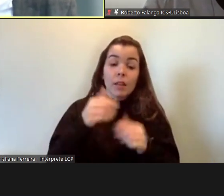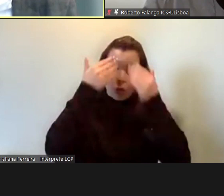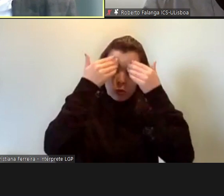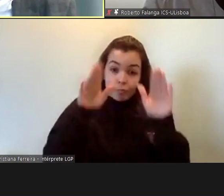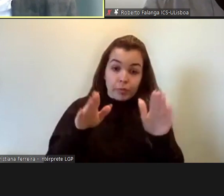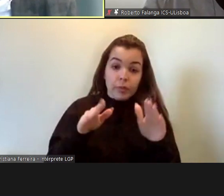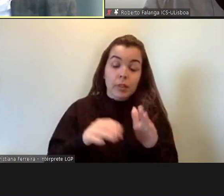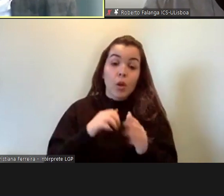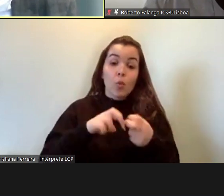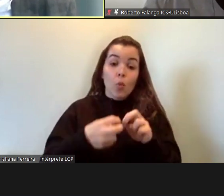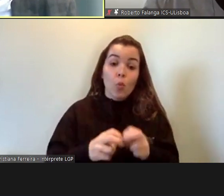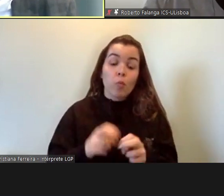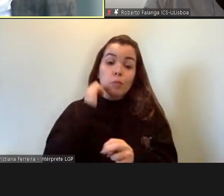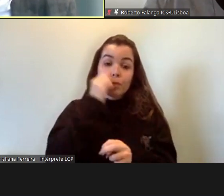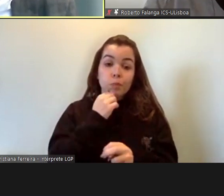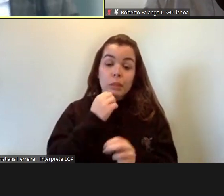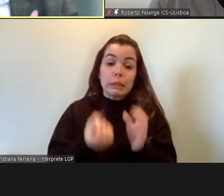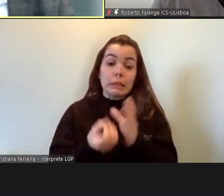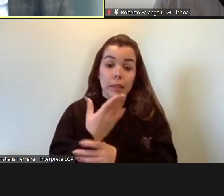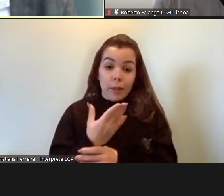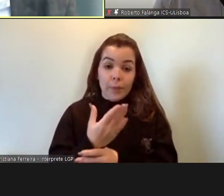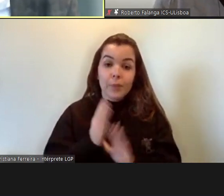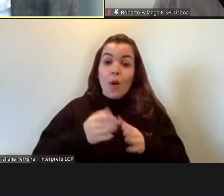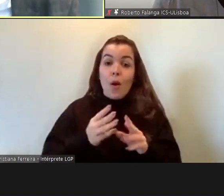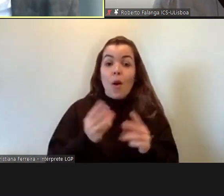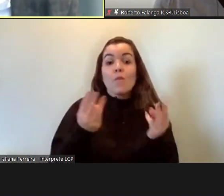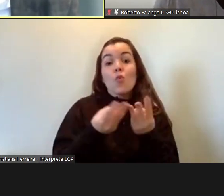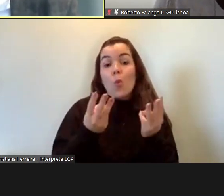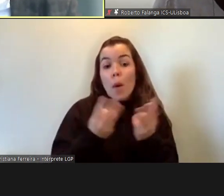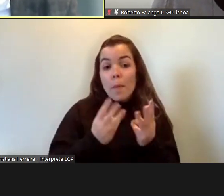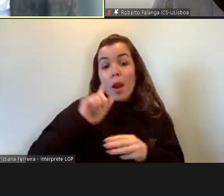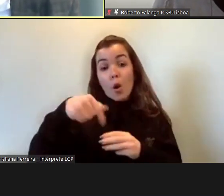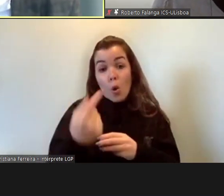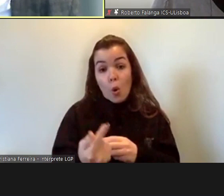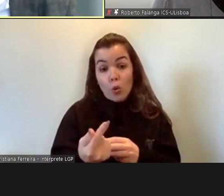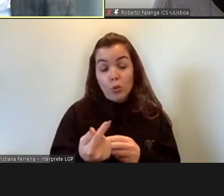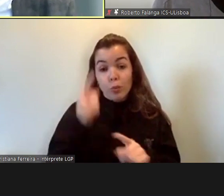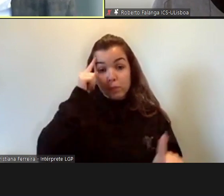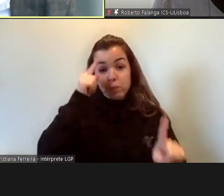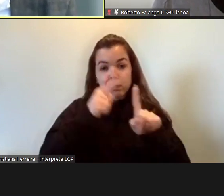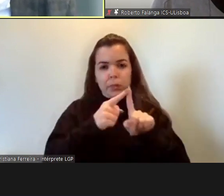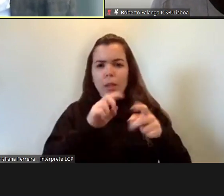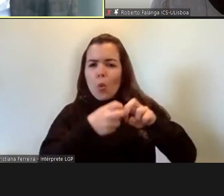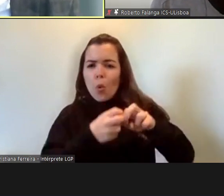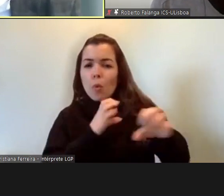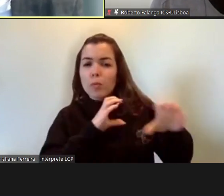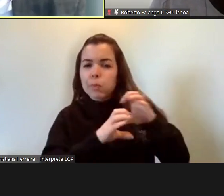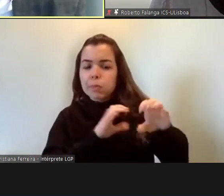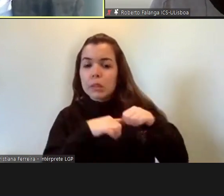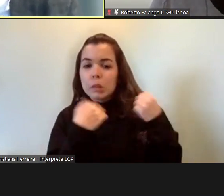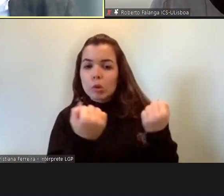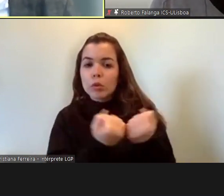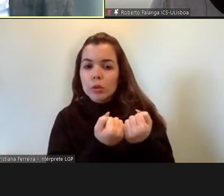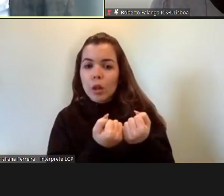Seríamos outros webinar para perceber como é que se vai resolver este problema na comunicação social, e se calhar um webinar não seria